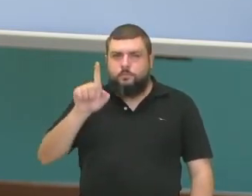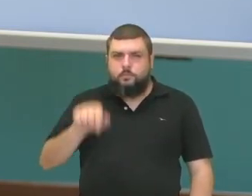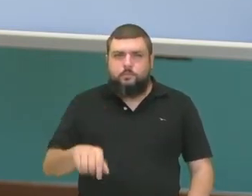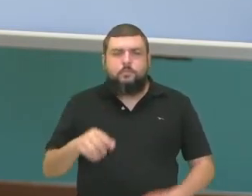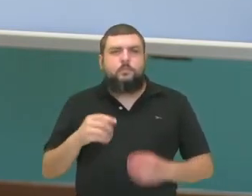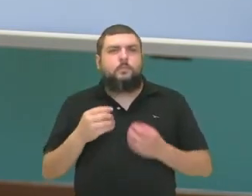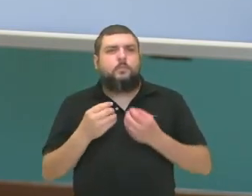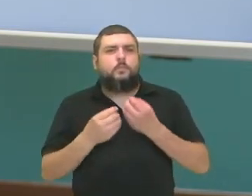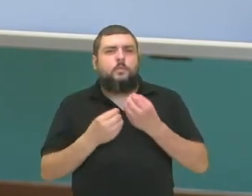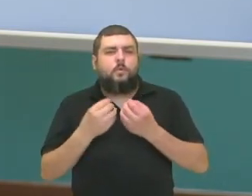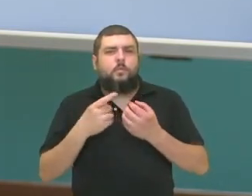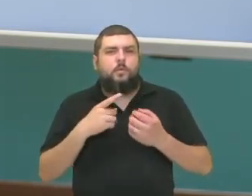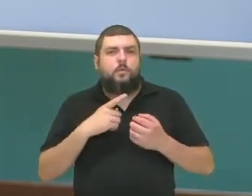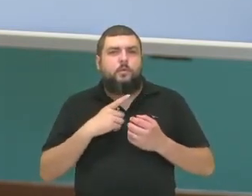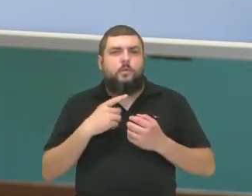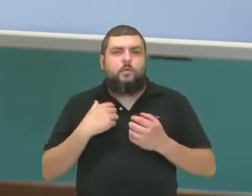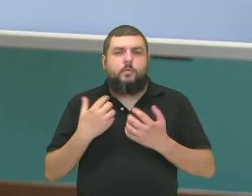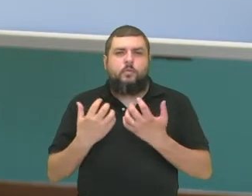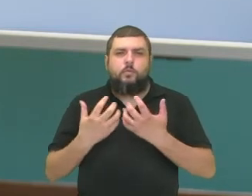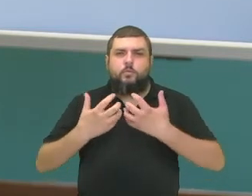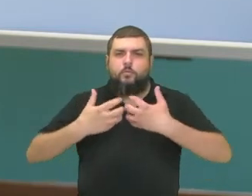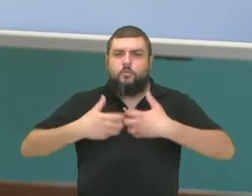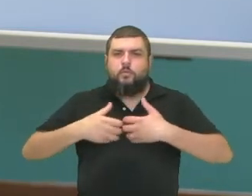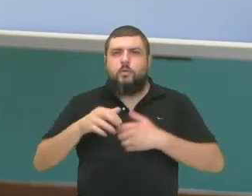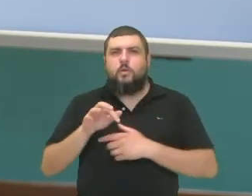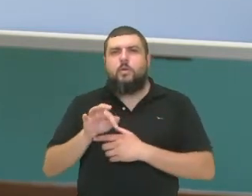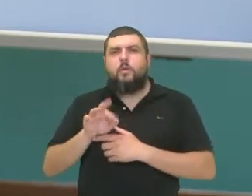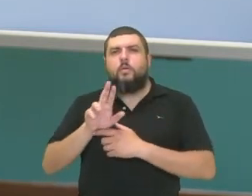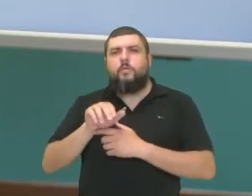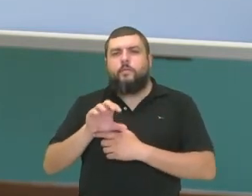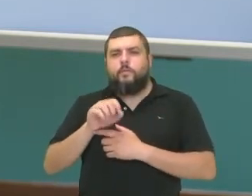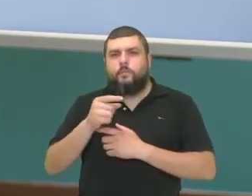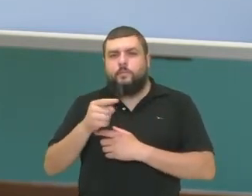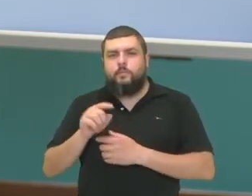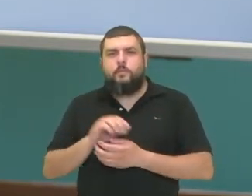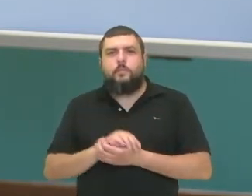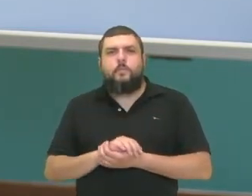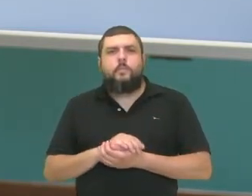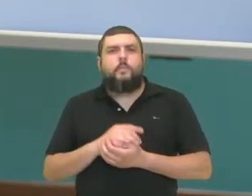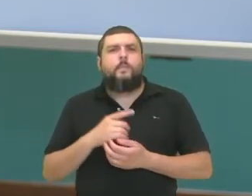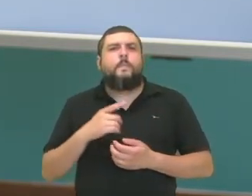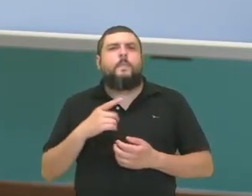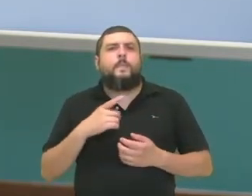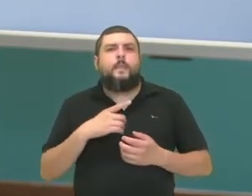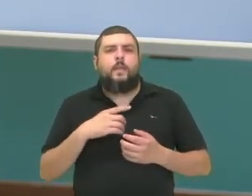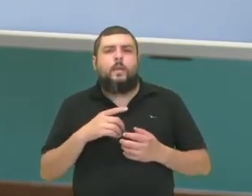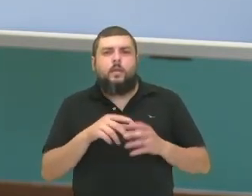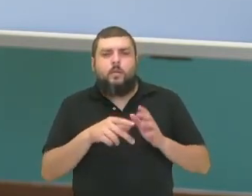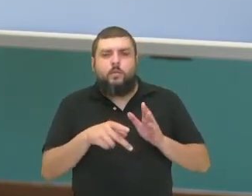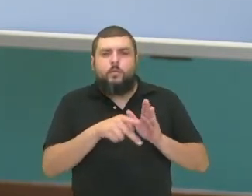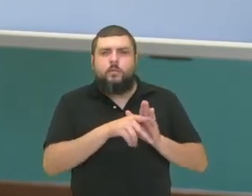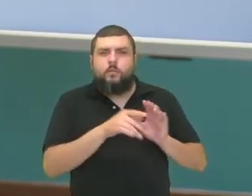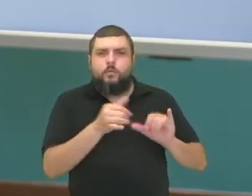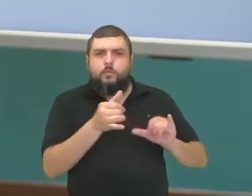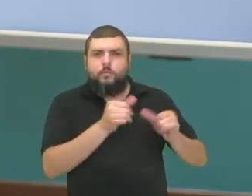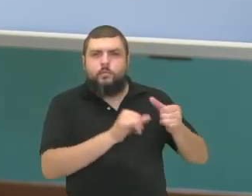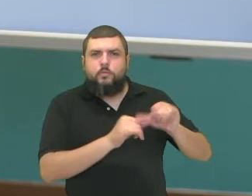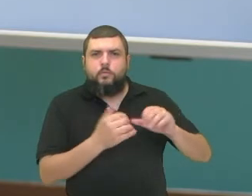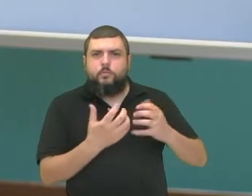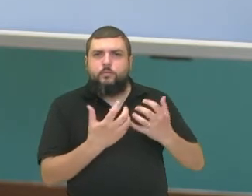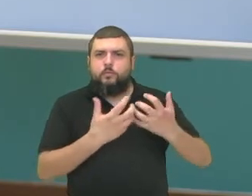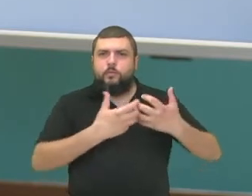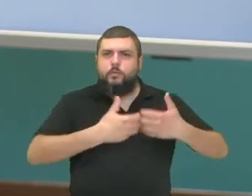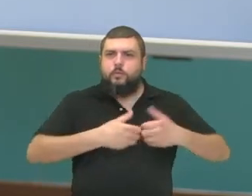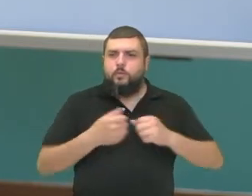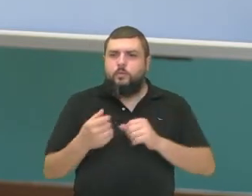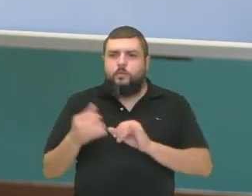de função. Os isômeros pertencem a funções químicas diferentes. Nós vamos observar daqui a pouco